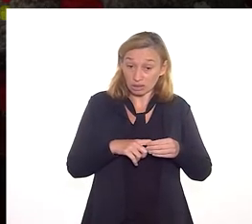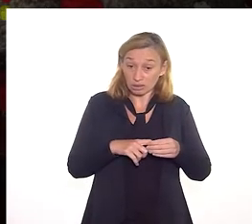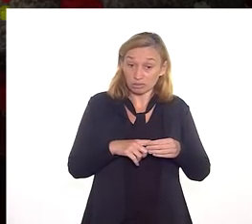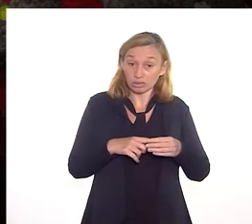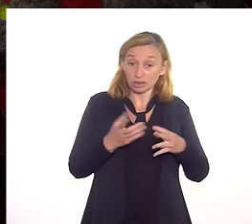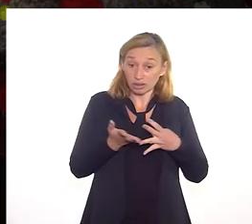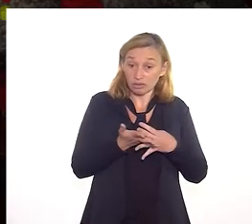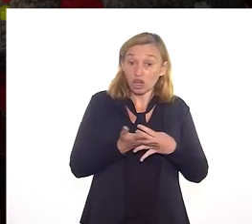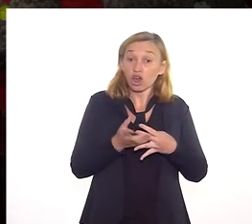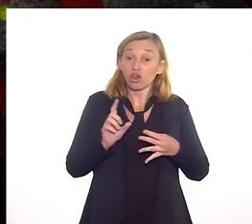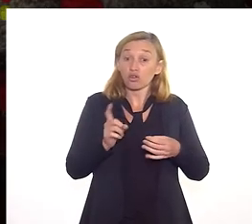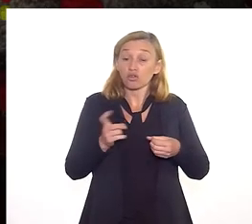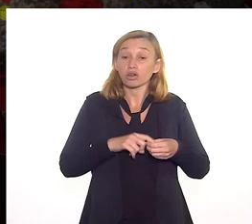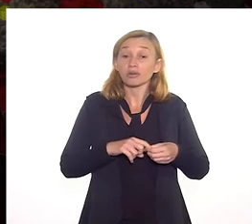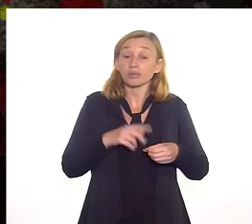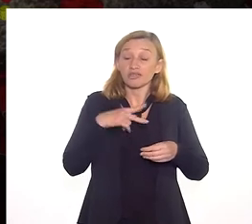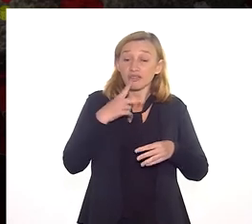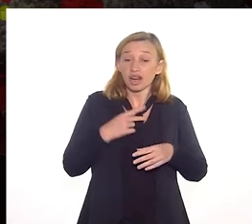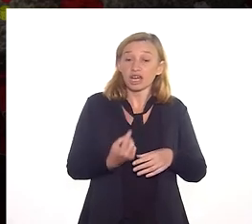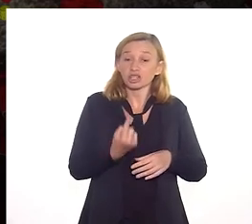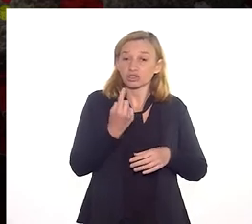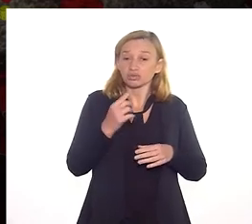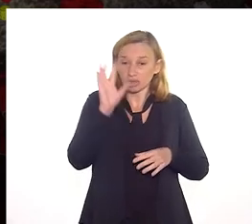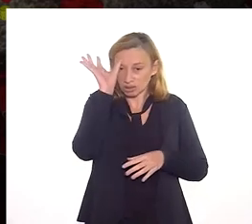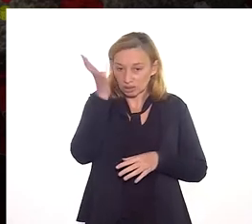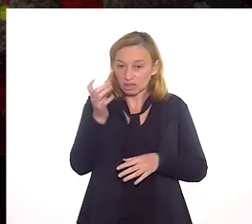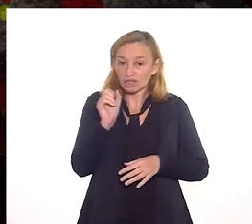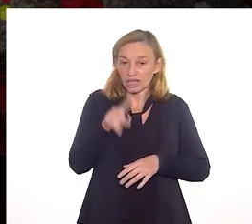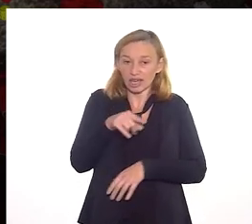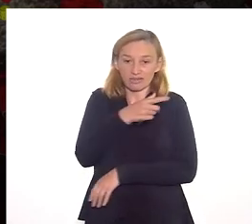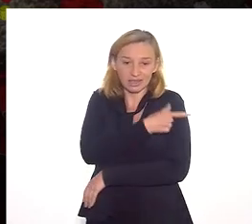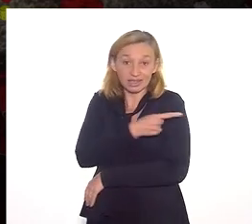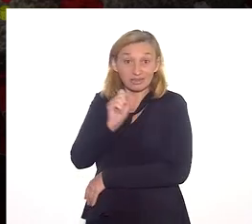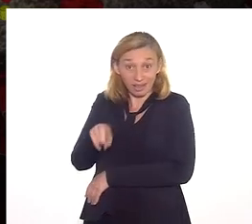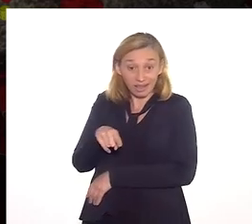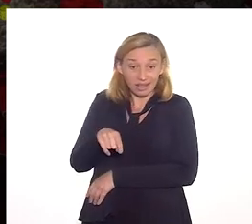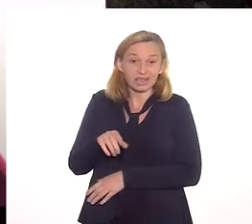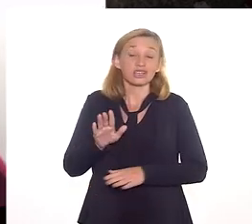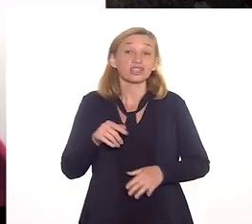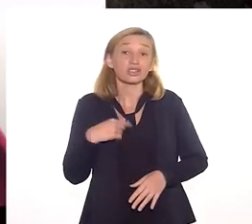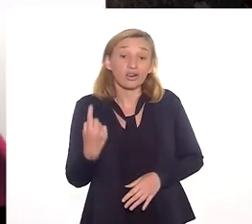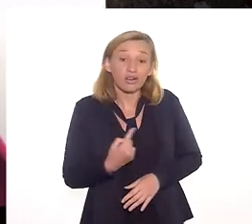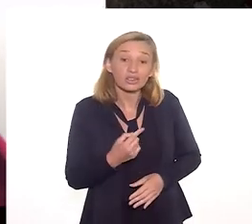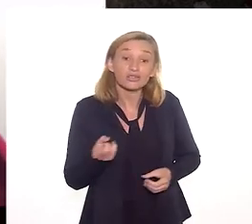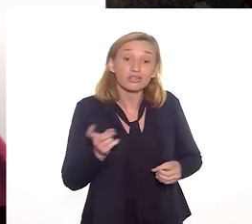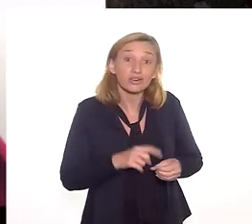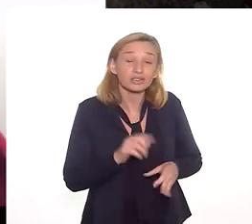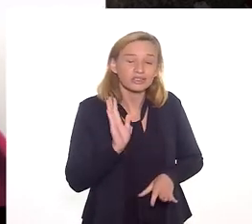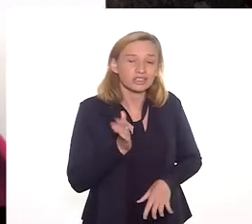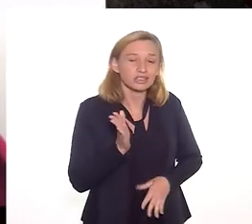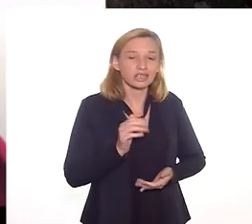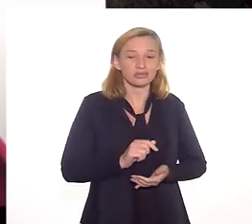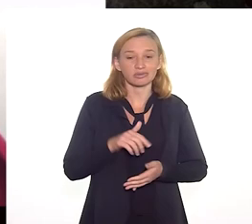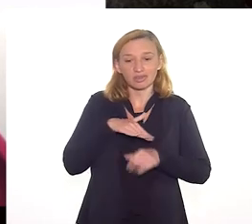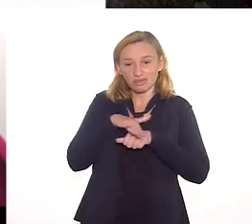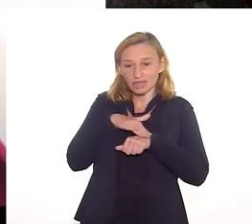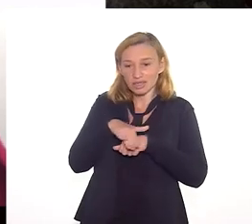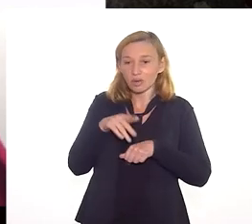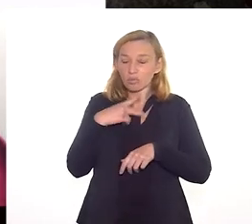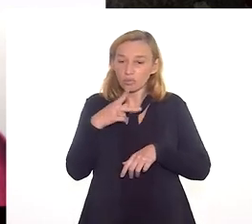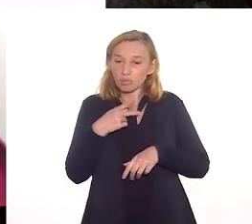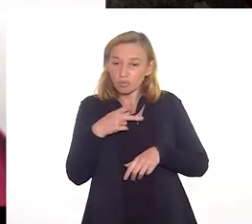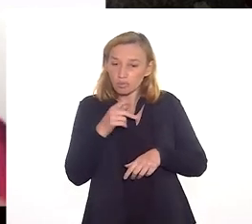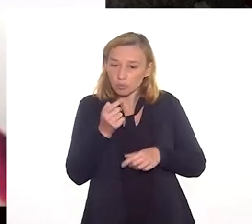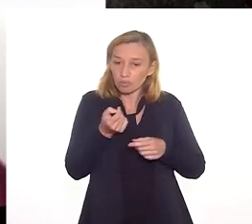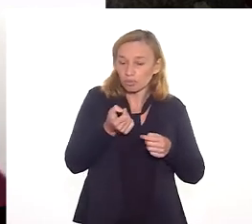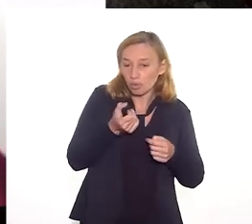mas daqui a pouquinho a gente volta para falar de uma dessas soluções, que é a vacinação, né? Então, a gente já volta para continuar falando dessa